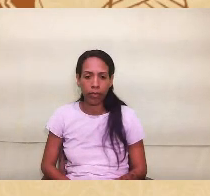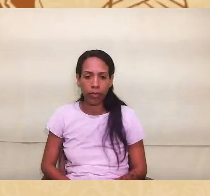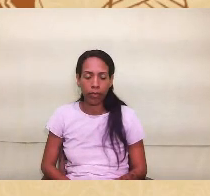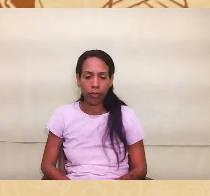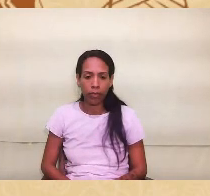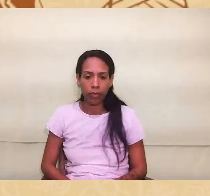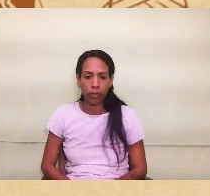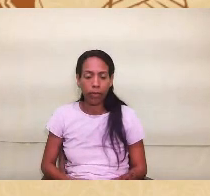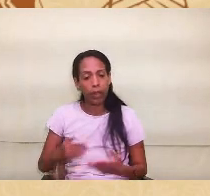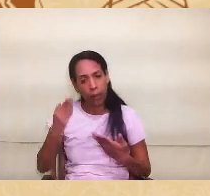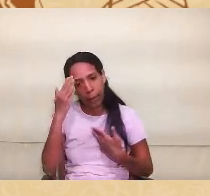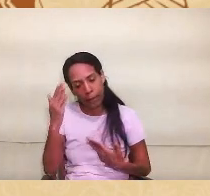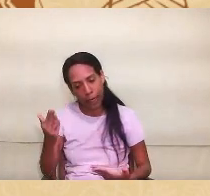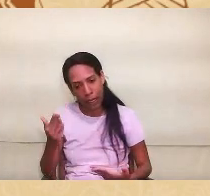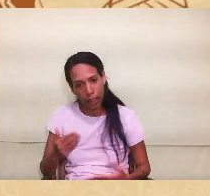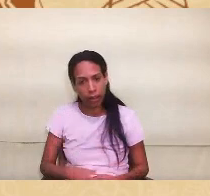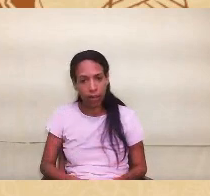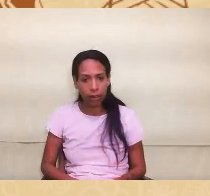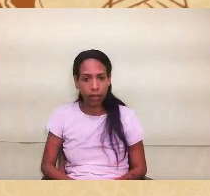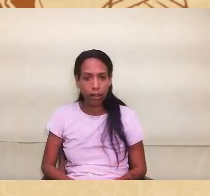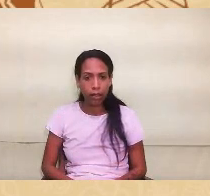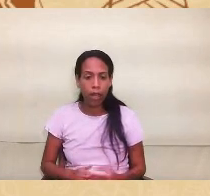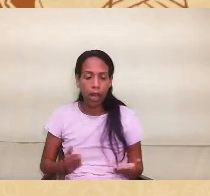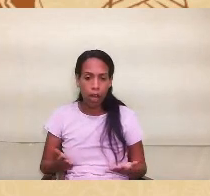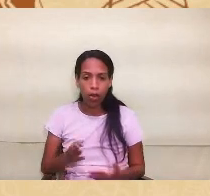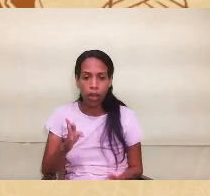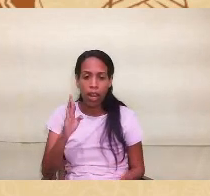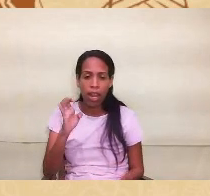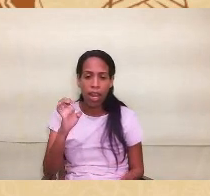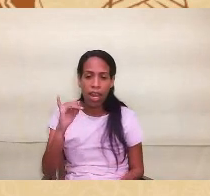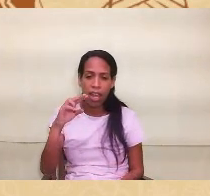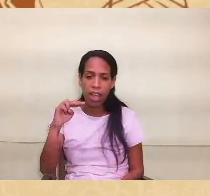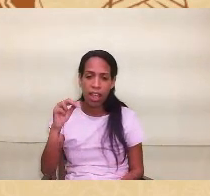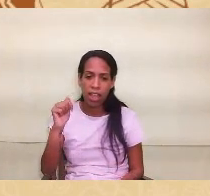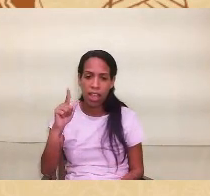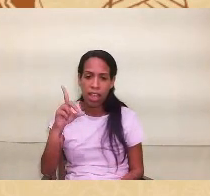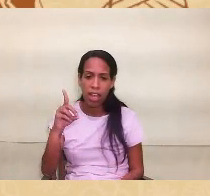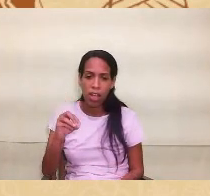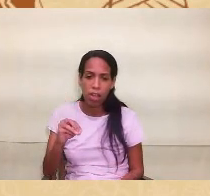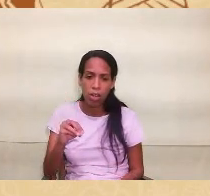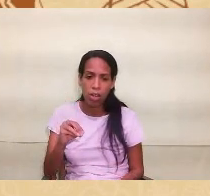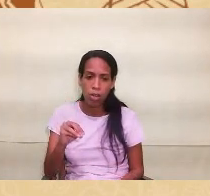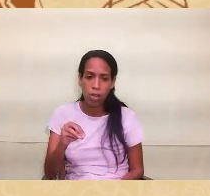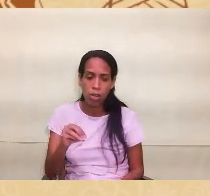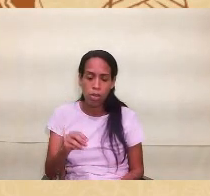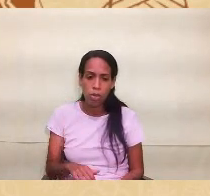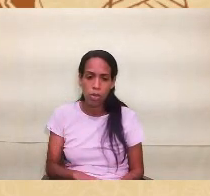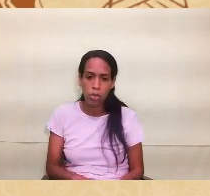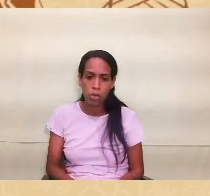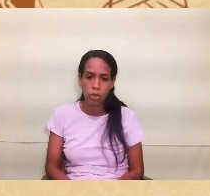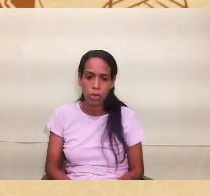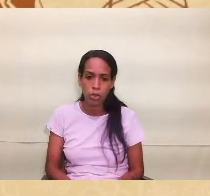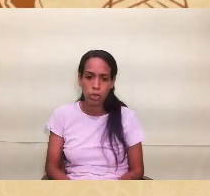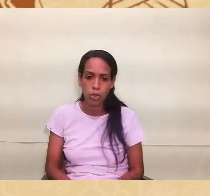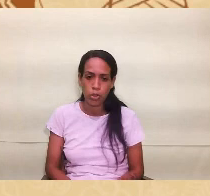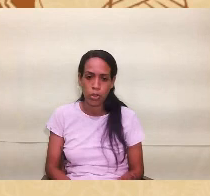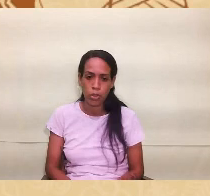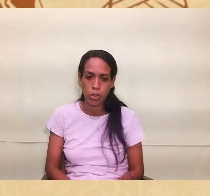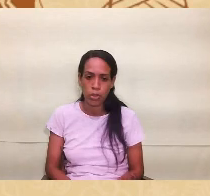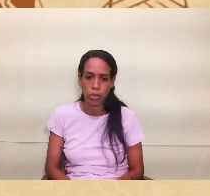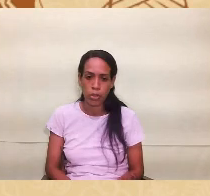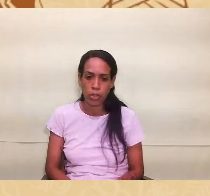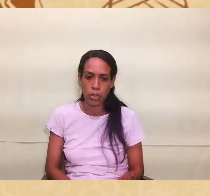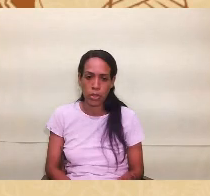Obrigada, Cazé. Vou passar agora para o Reinaldo. Você prefere continuar assim, Cazé? Cada pessoa coloca uma questão e